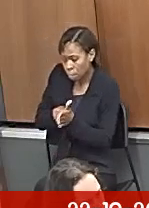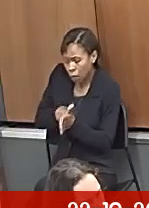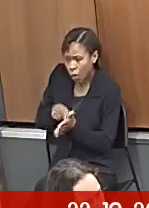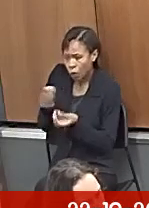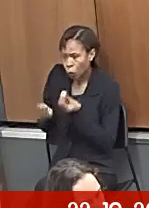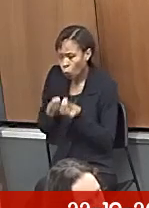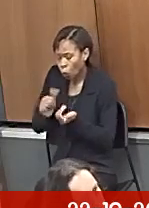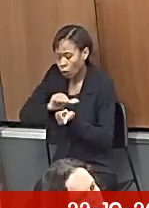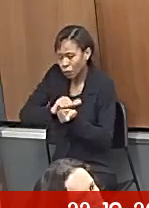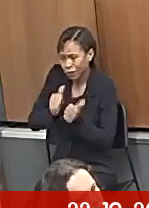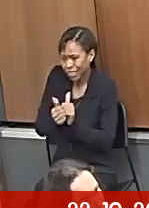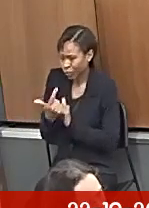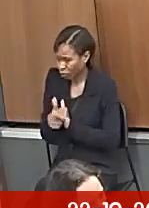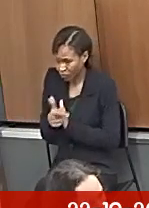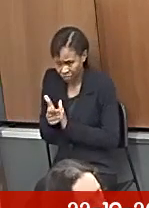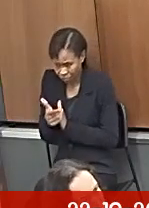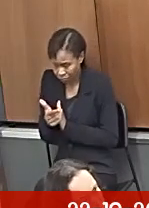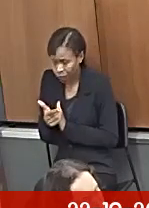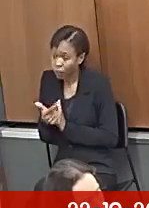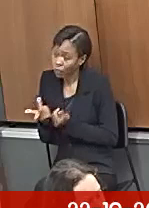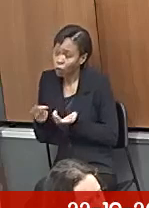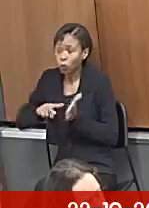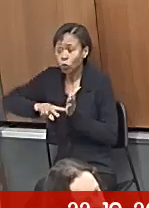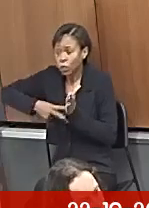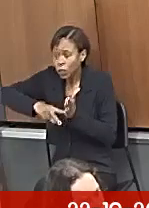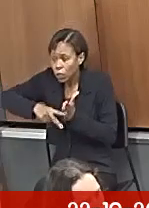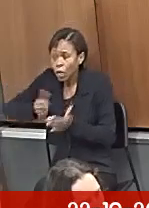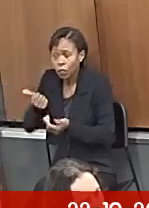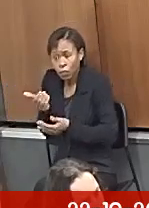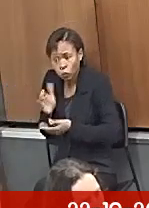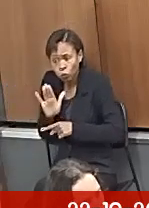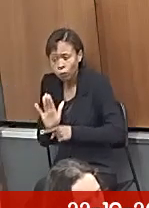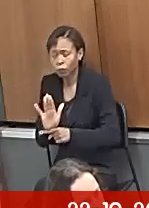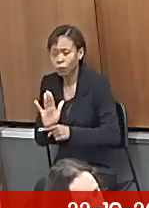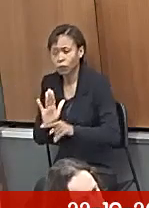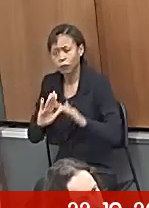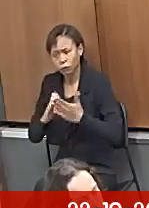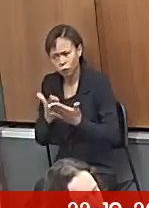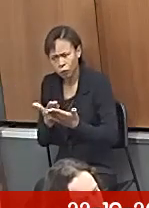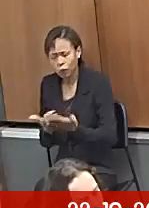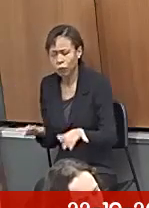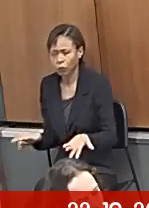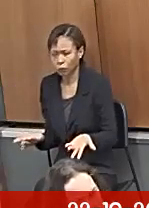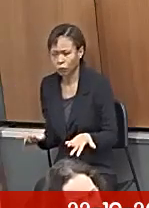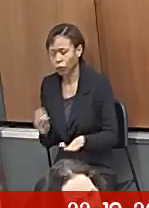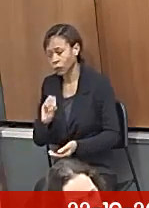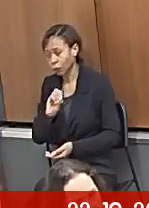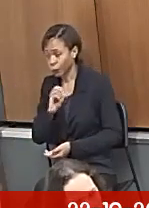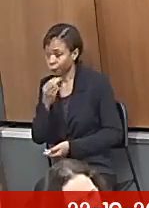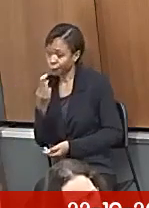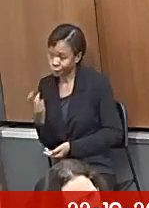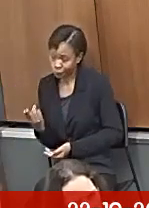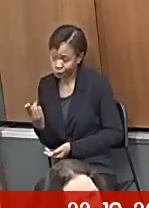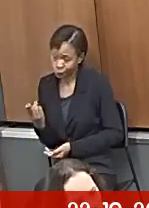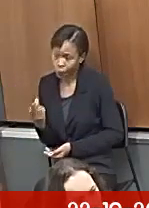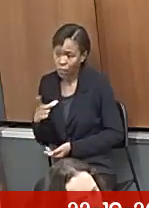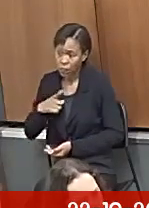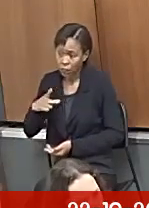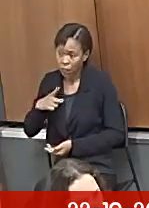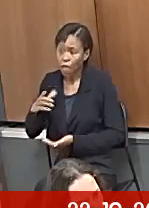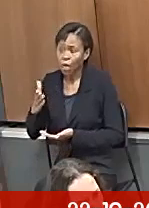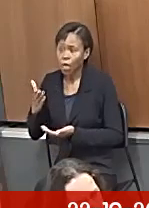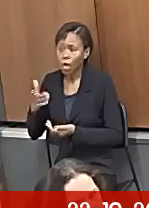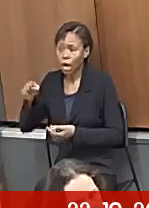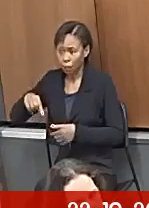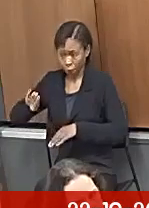as adaptações, o sindicato ajude a escola nisso, né? Ou existem clínicas